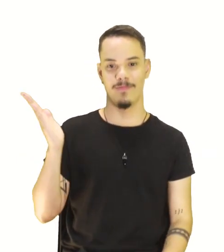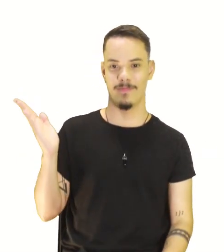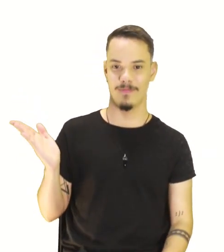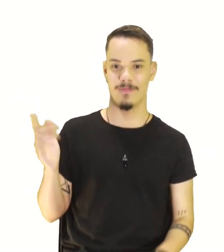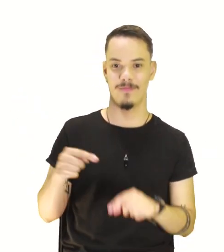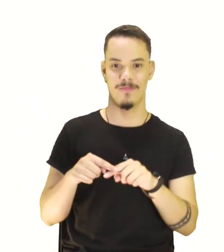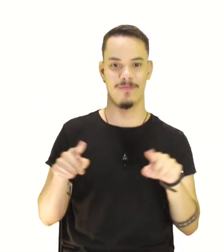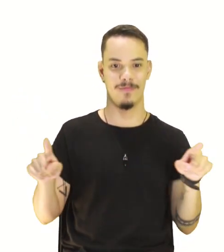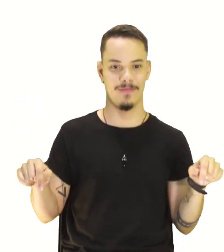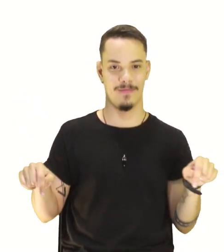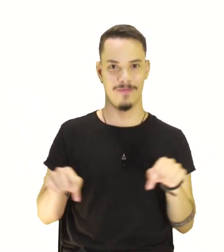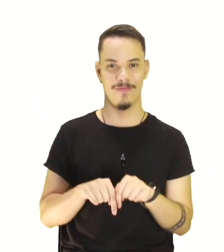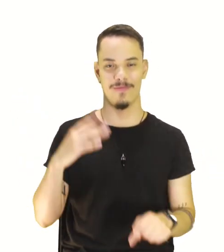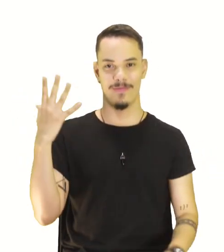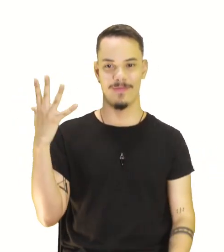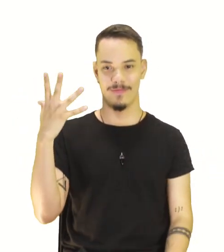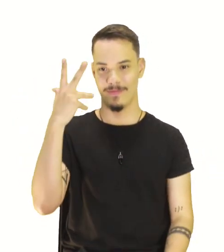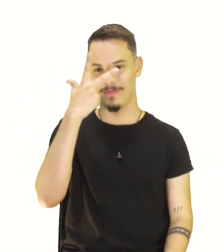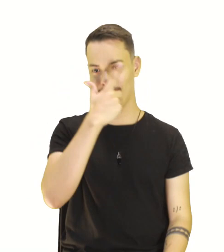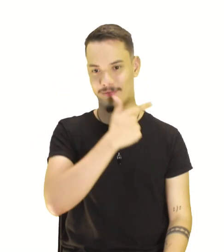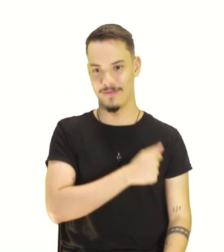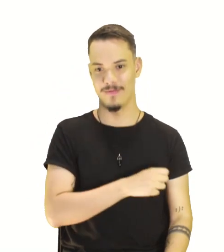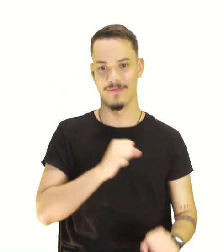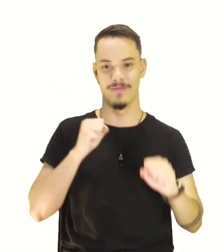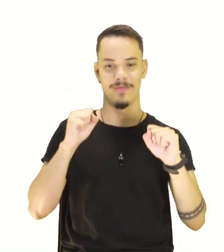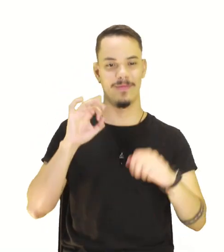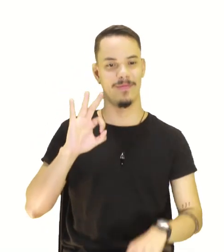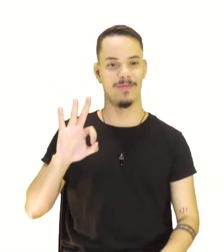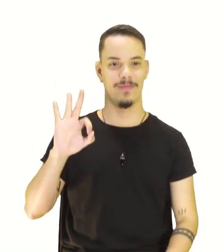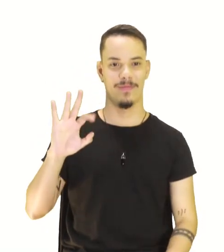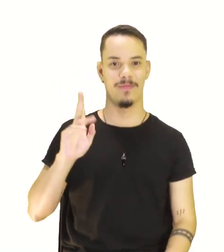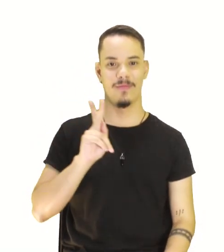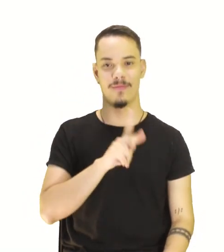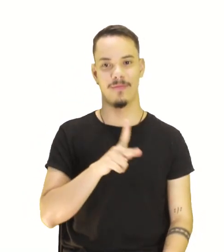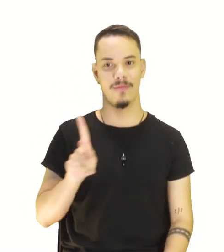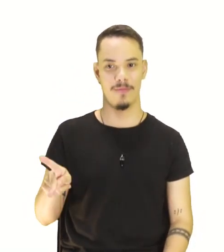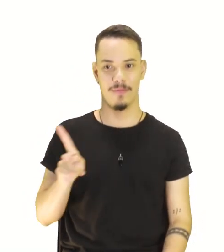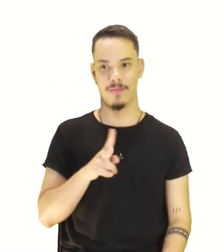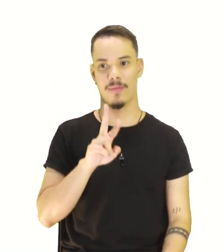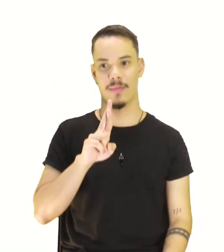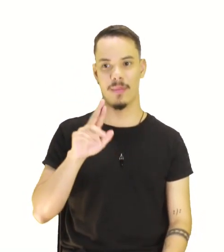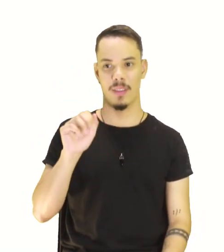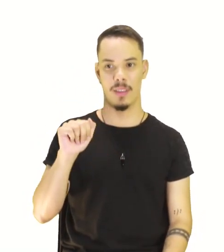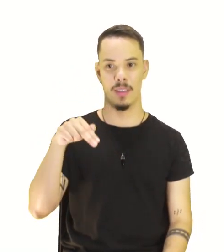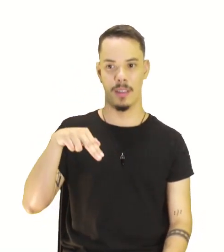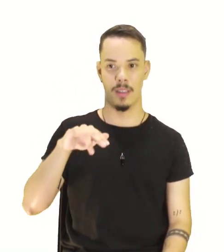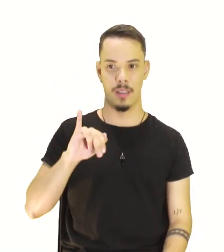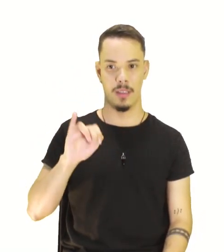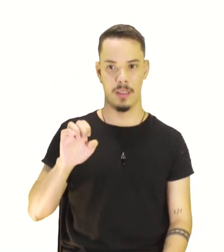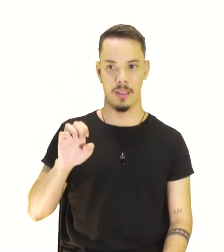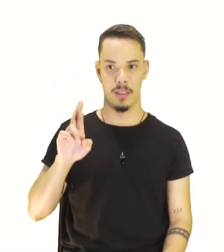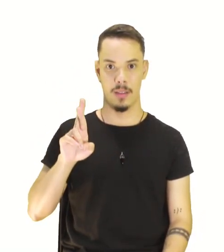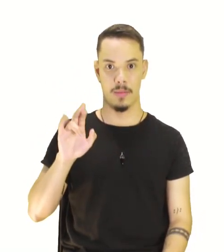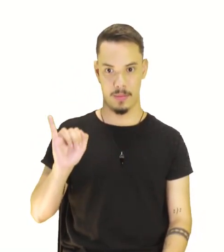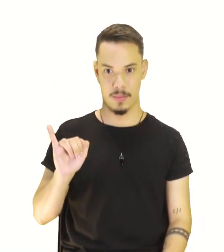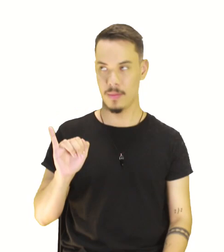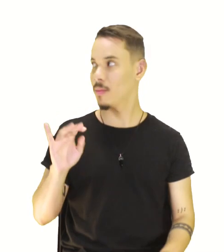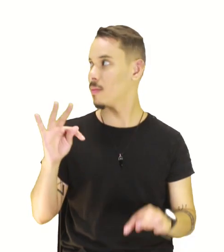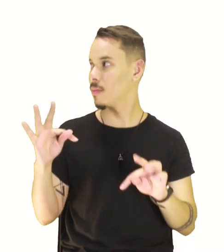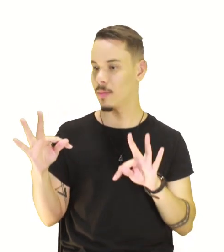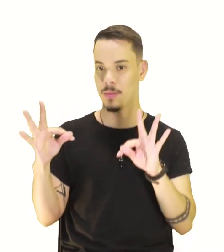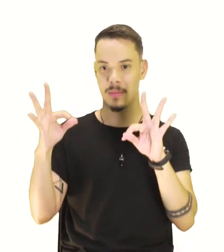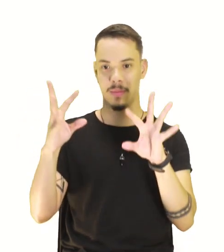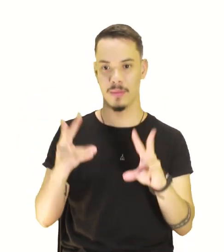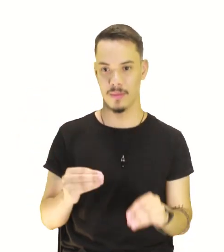muito linda, né, olha aí, top nossos alunos, do professor Ranieri, né, então todos os alunos